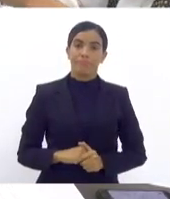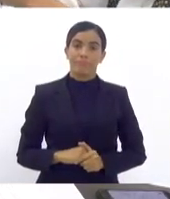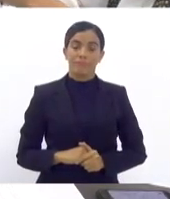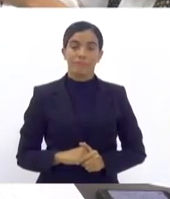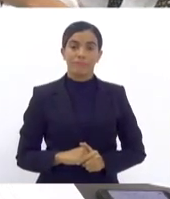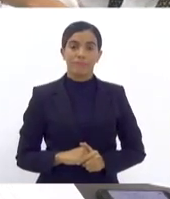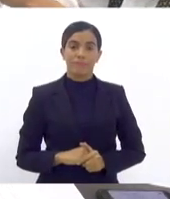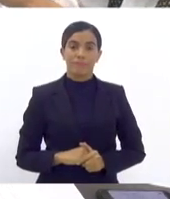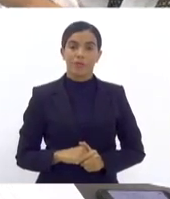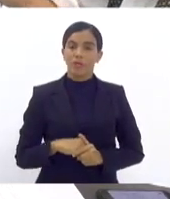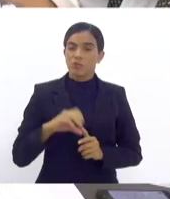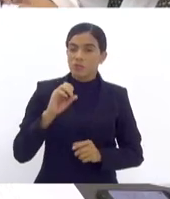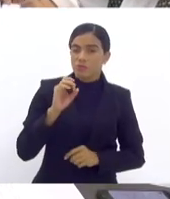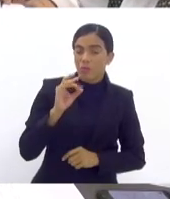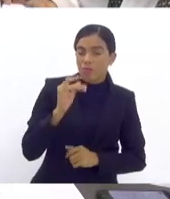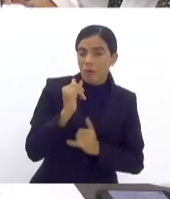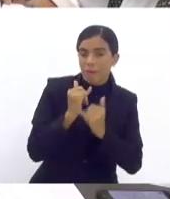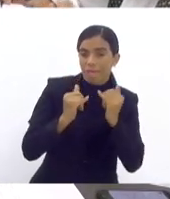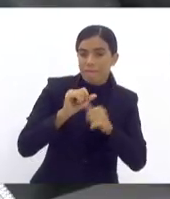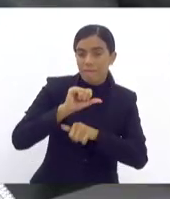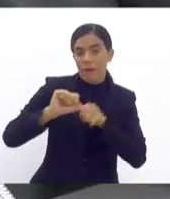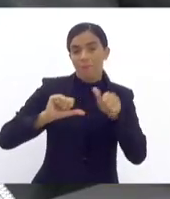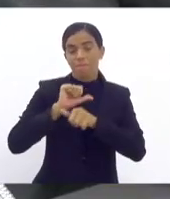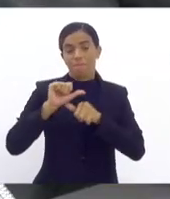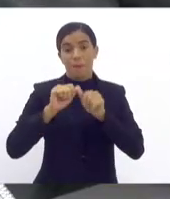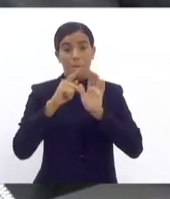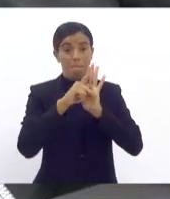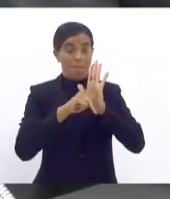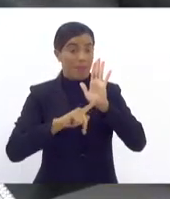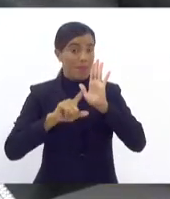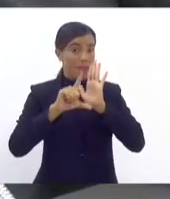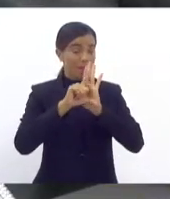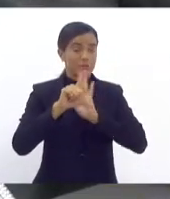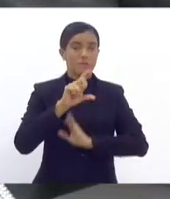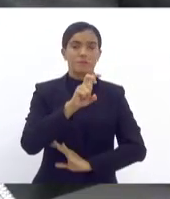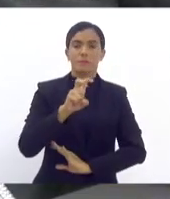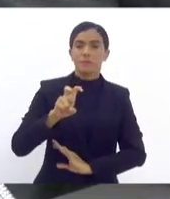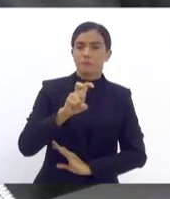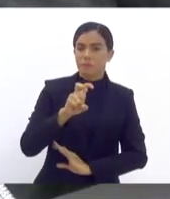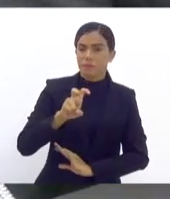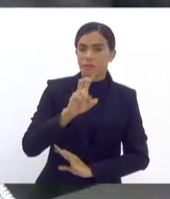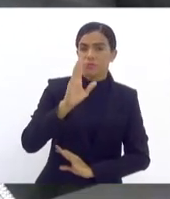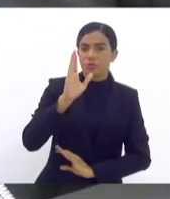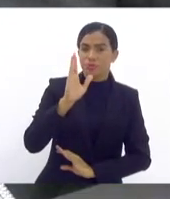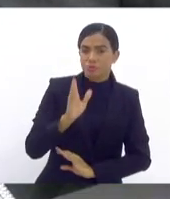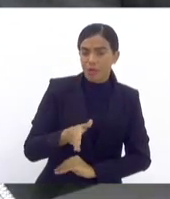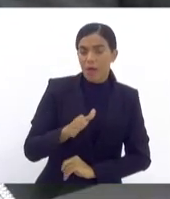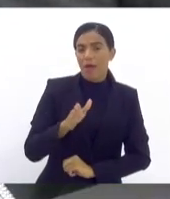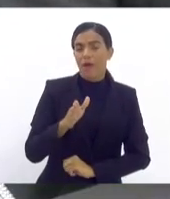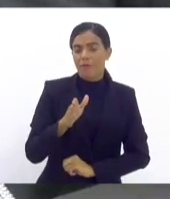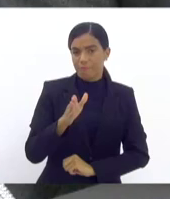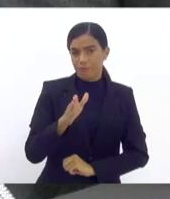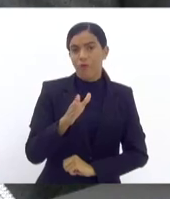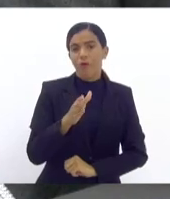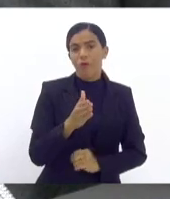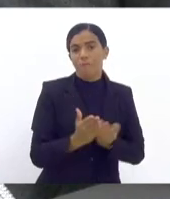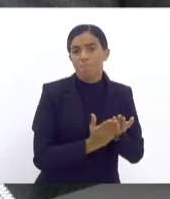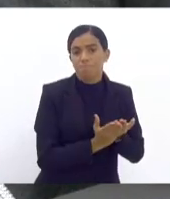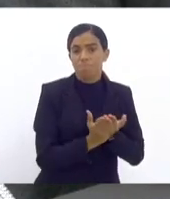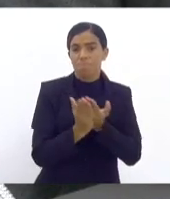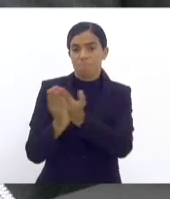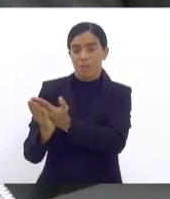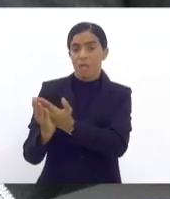É, só uma retificação, o PL 55, deputado Júlio Rocha, ele já foi encaminhado ao